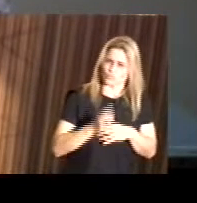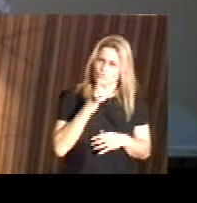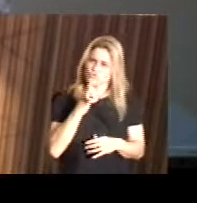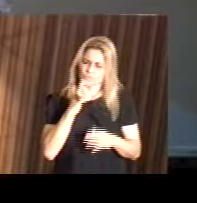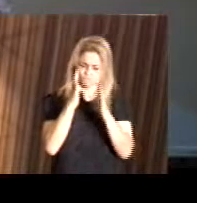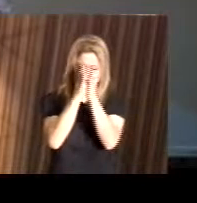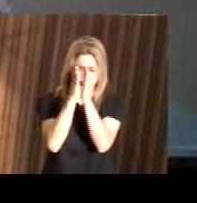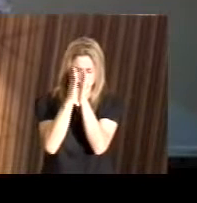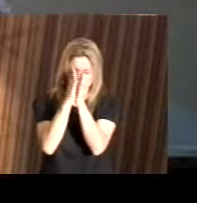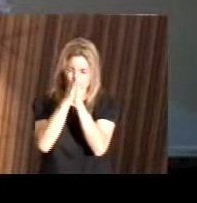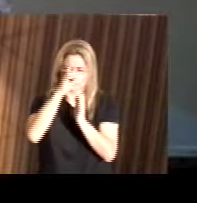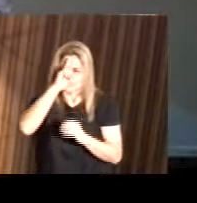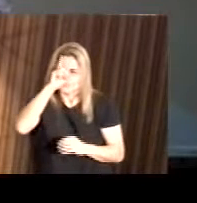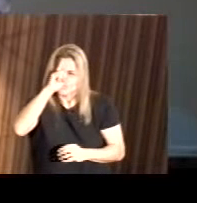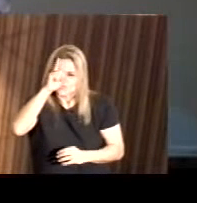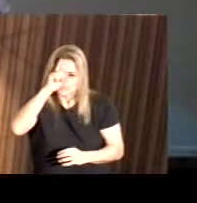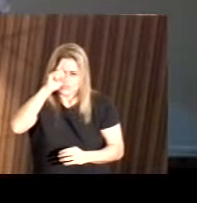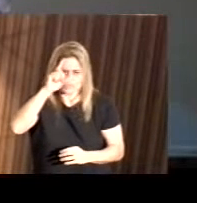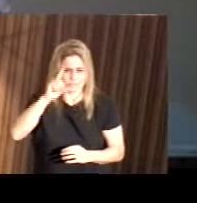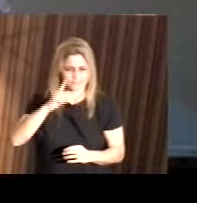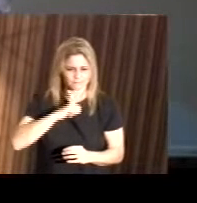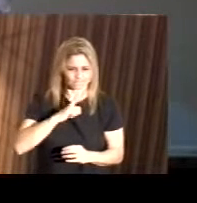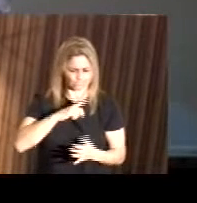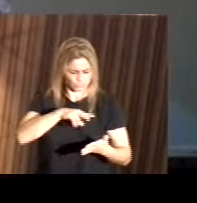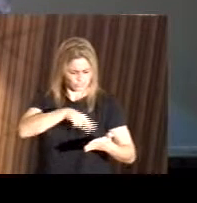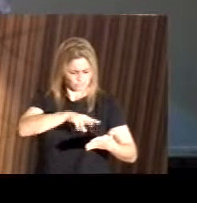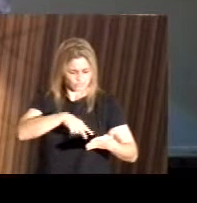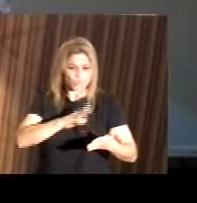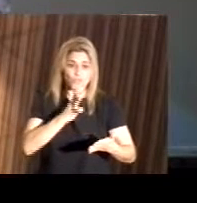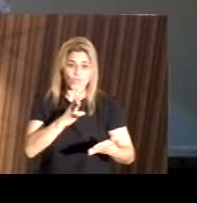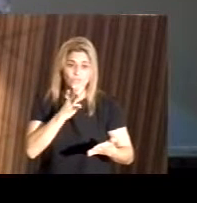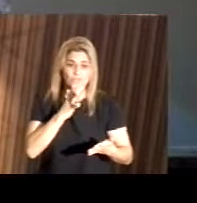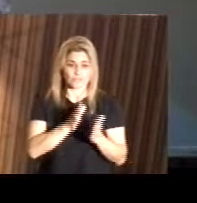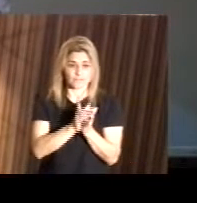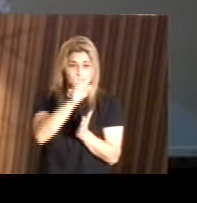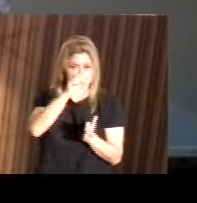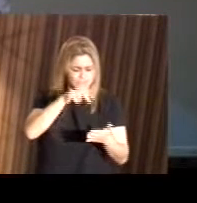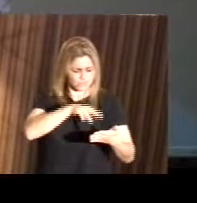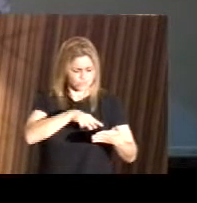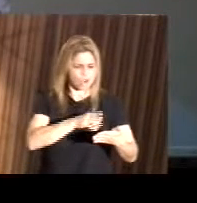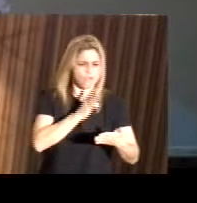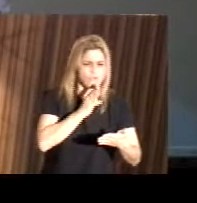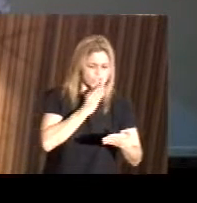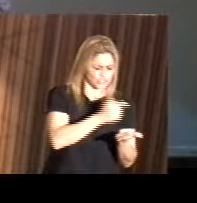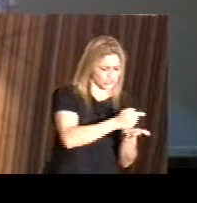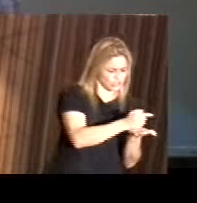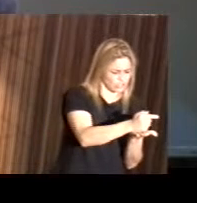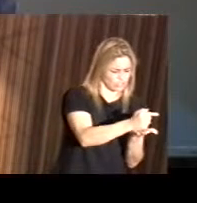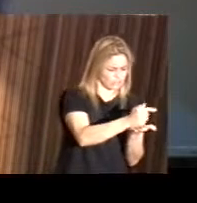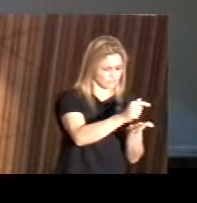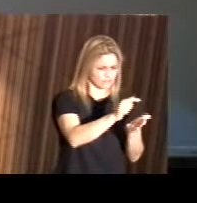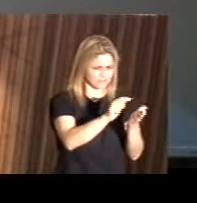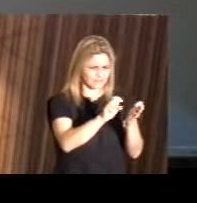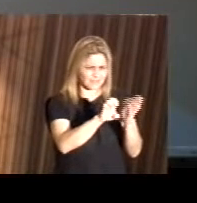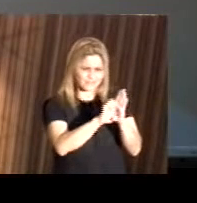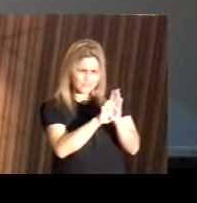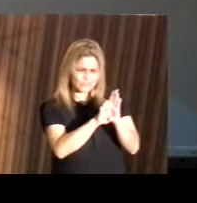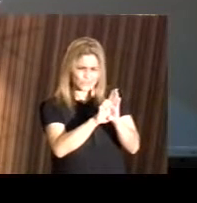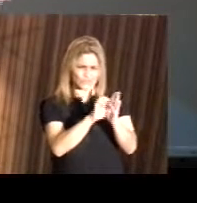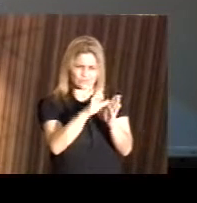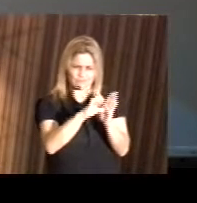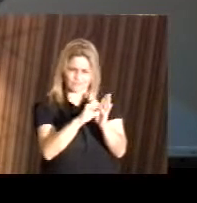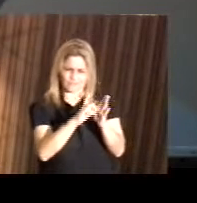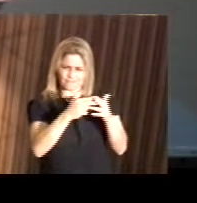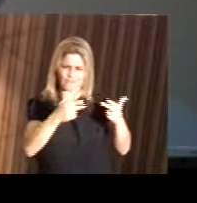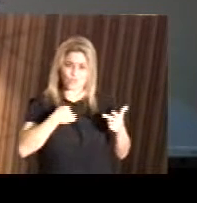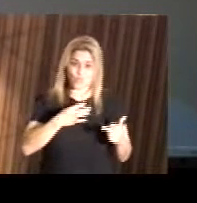Deus, eu posso ter marcas do Todo-Poderoso na minha vida, eu posso saber quem é Deus, eu